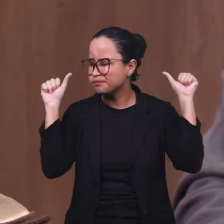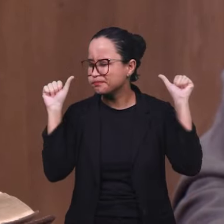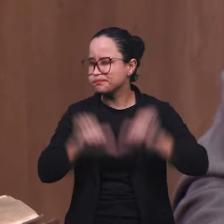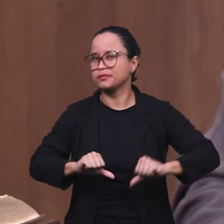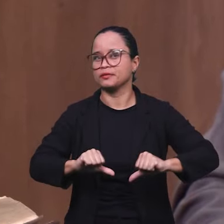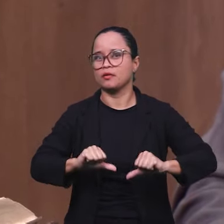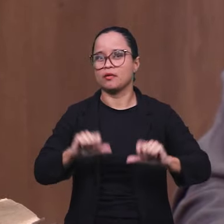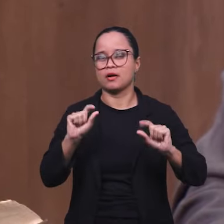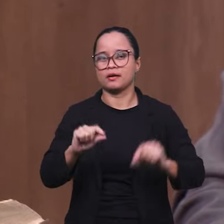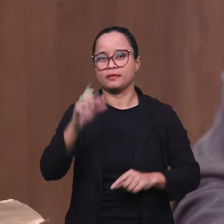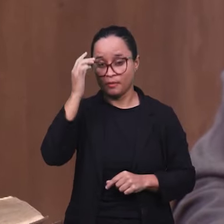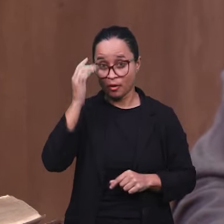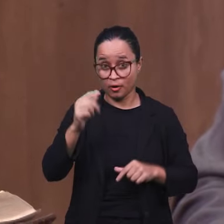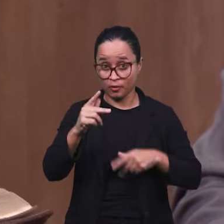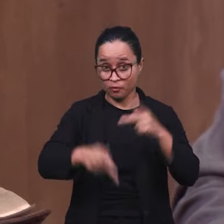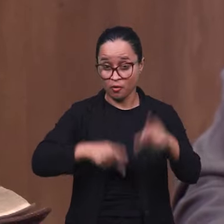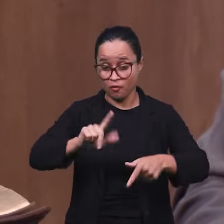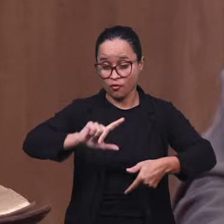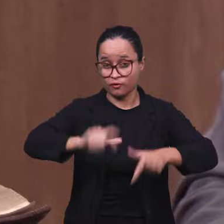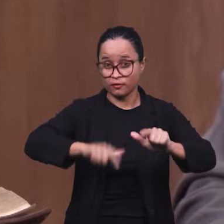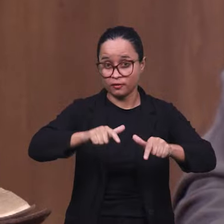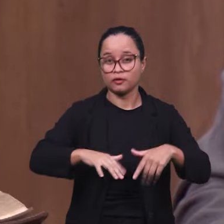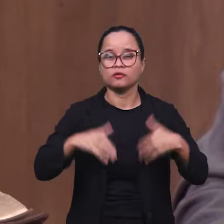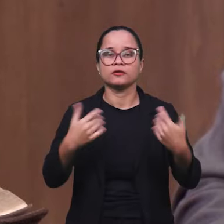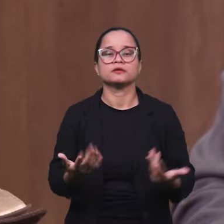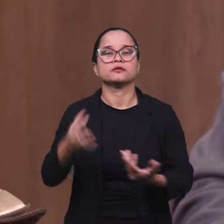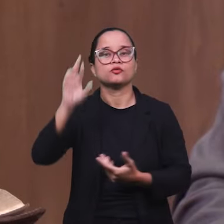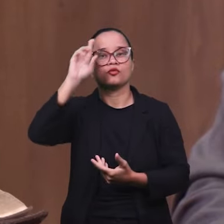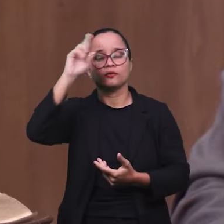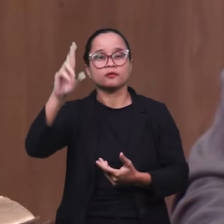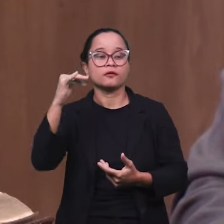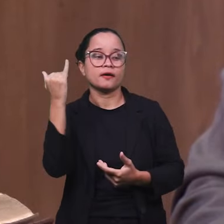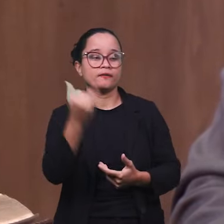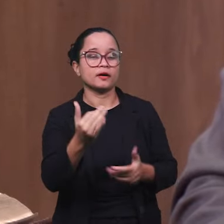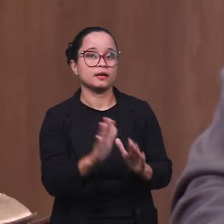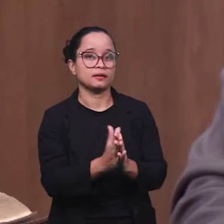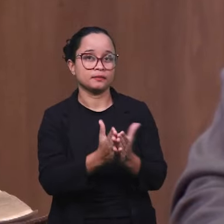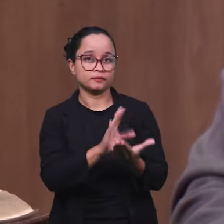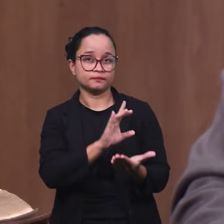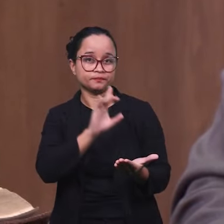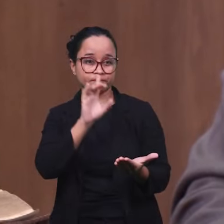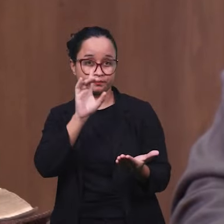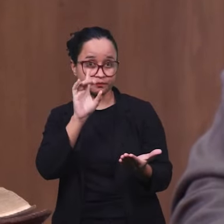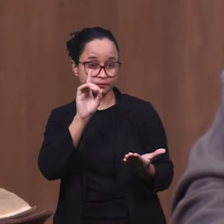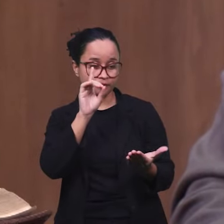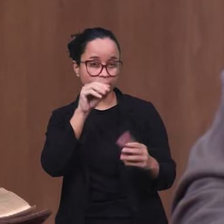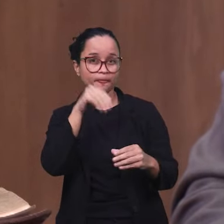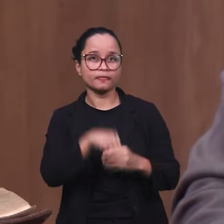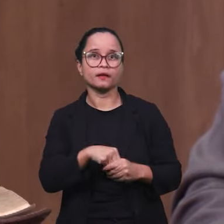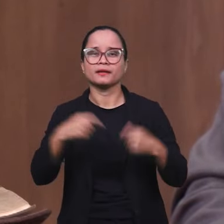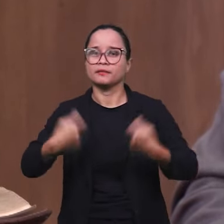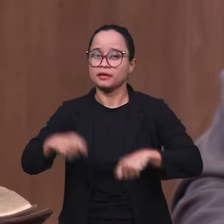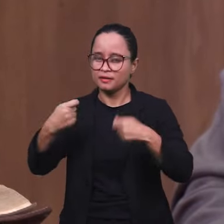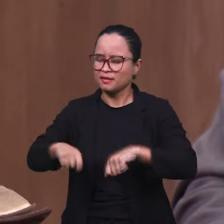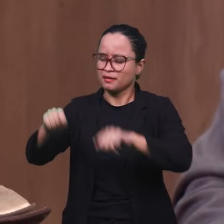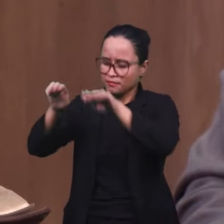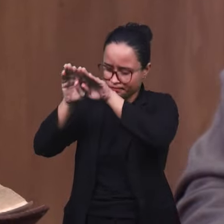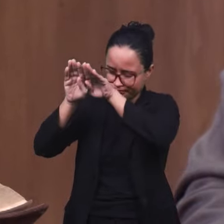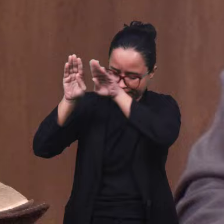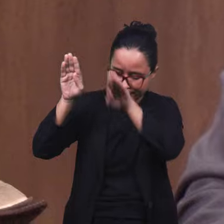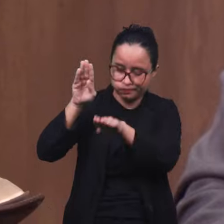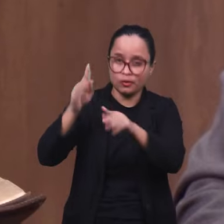o pior momento espiritual de Israel. Então o Senhor, Ele diz na sua palavra que é preciso